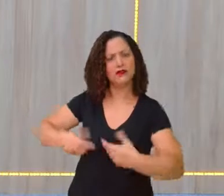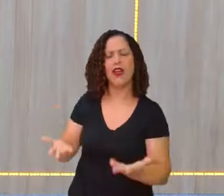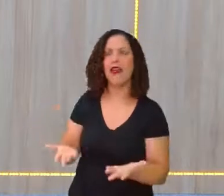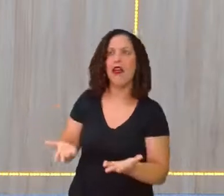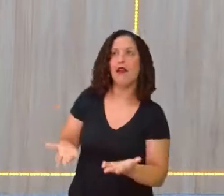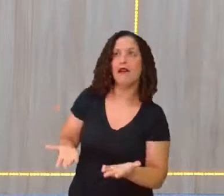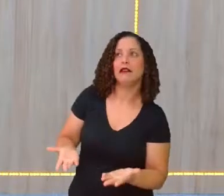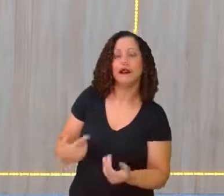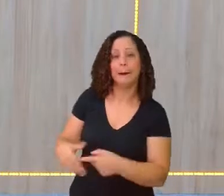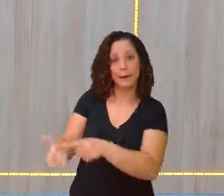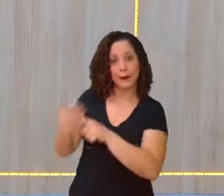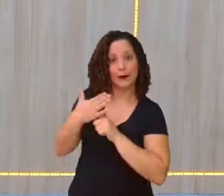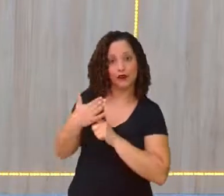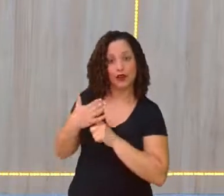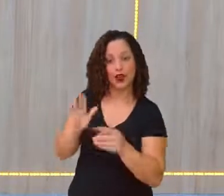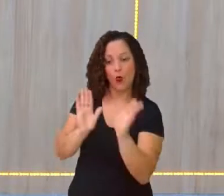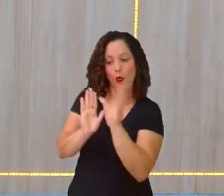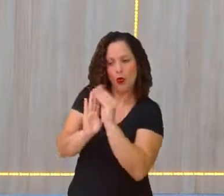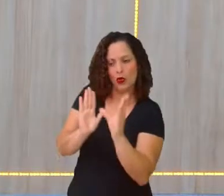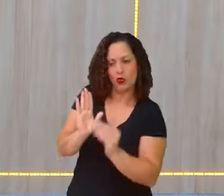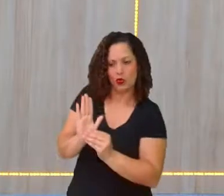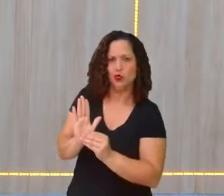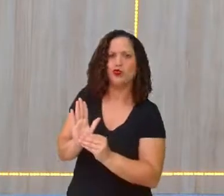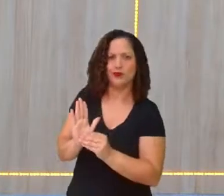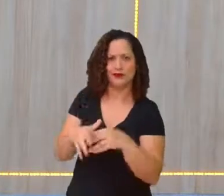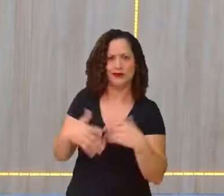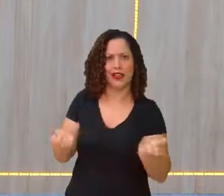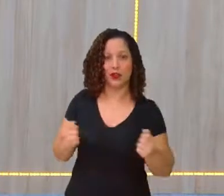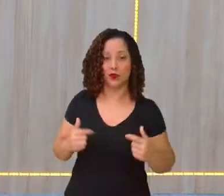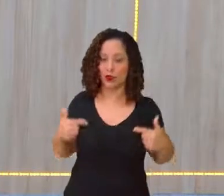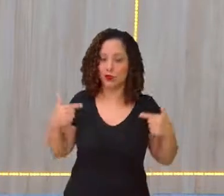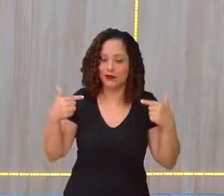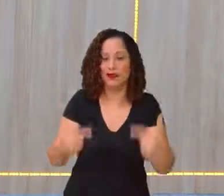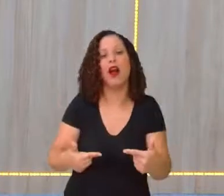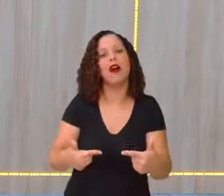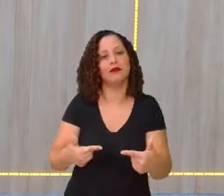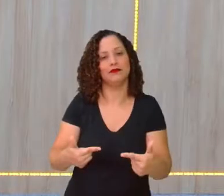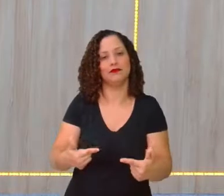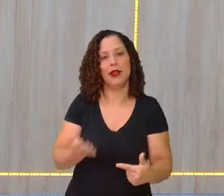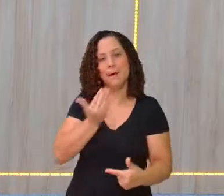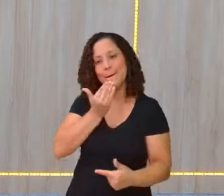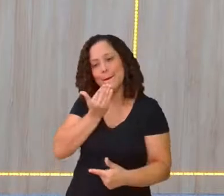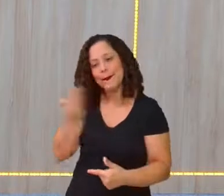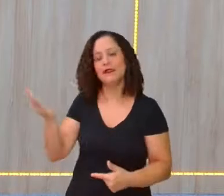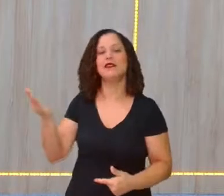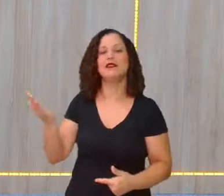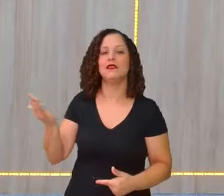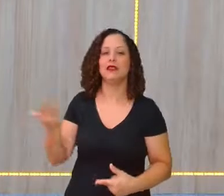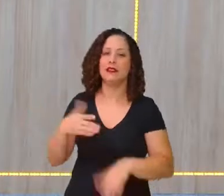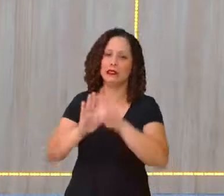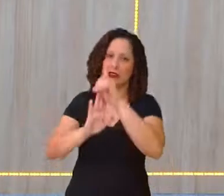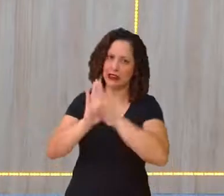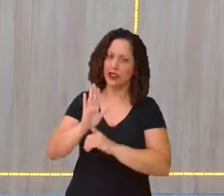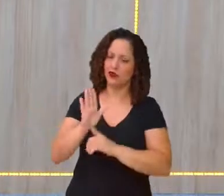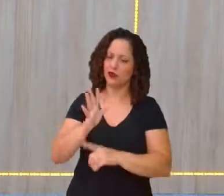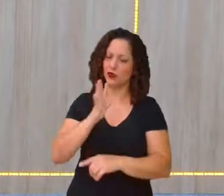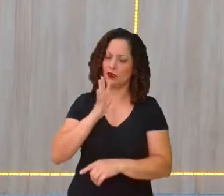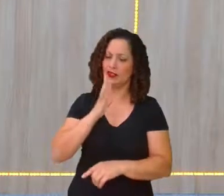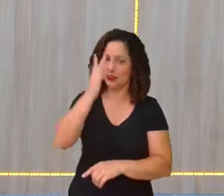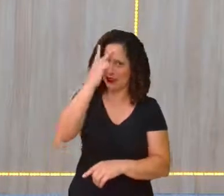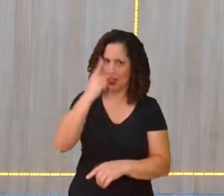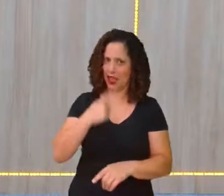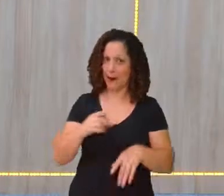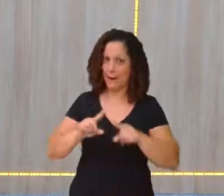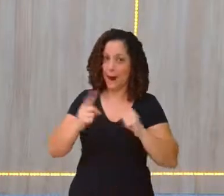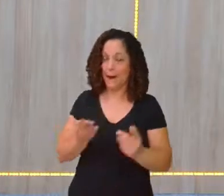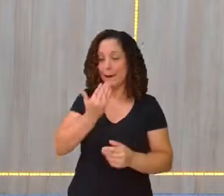de repente, trazer para a gente esse conteúdo, né? Reivindicar é solicitar, né? A gente saber dos nossos direitos e pedir, né, não,